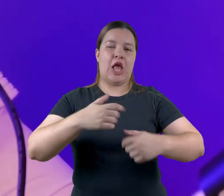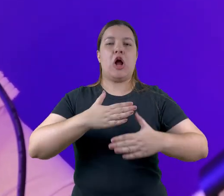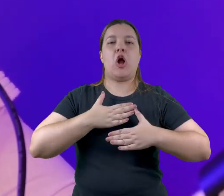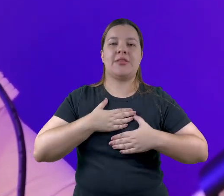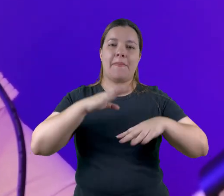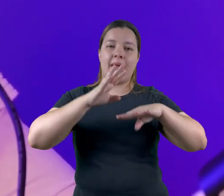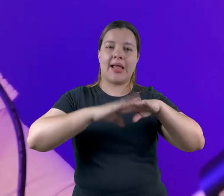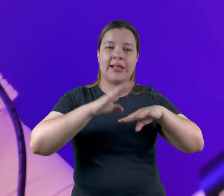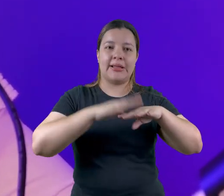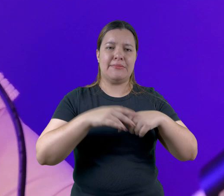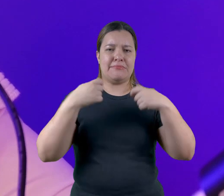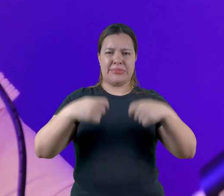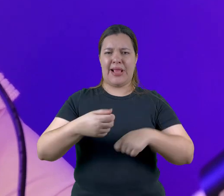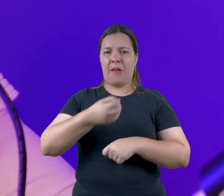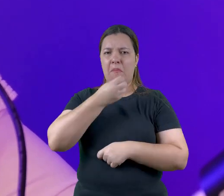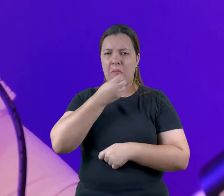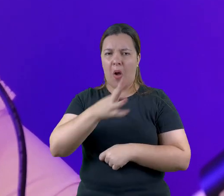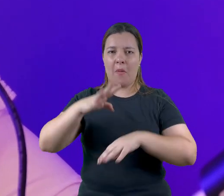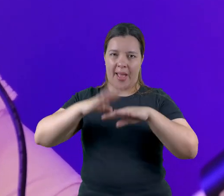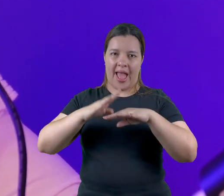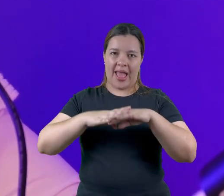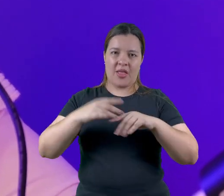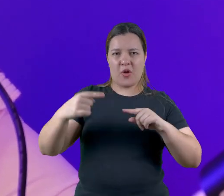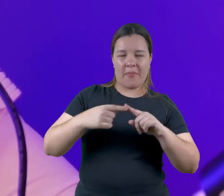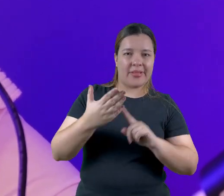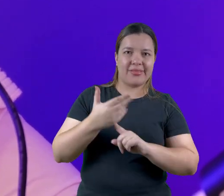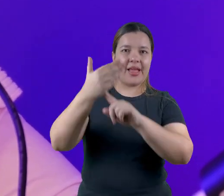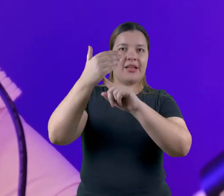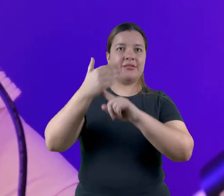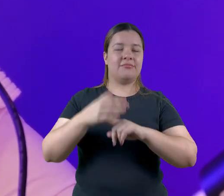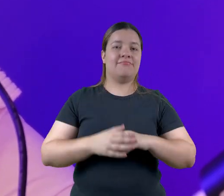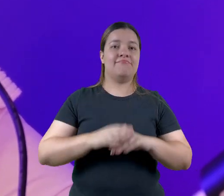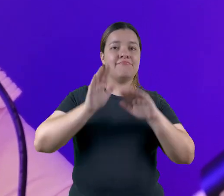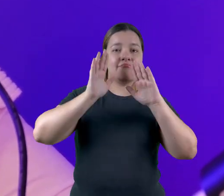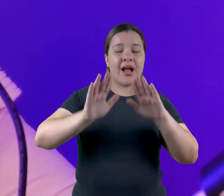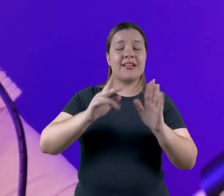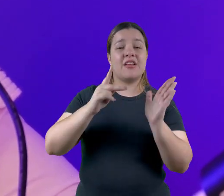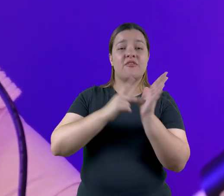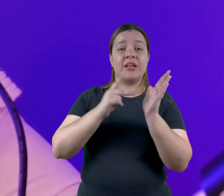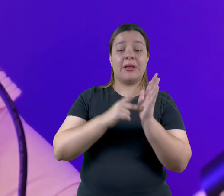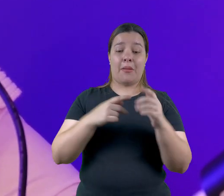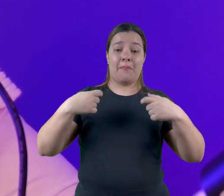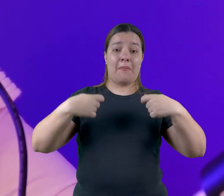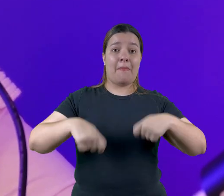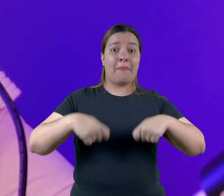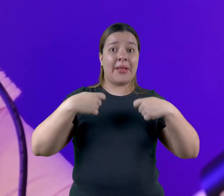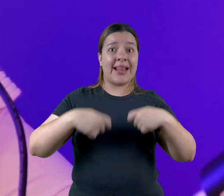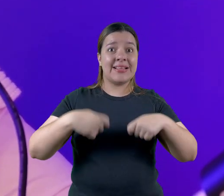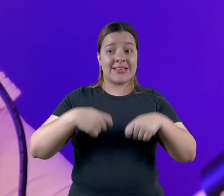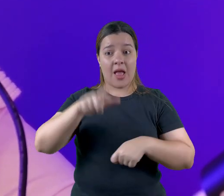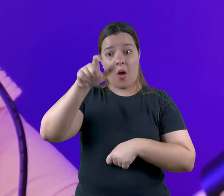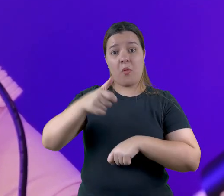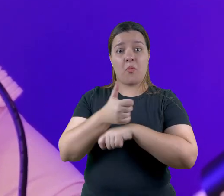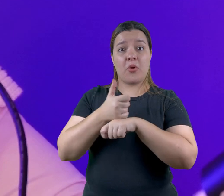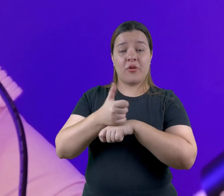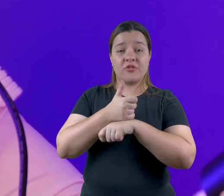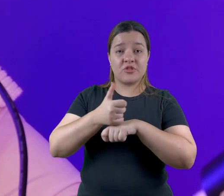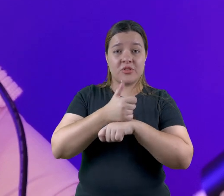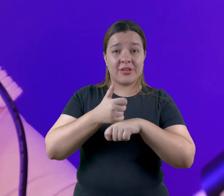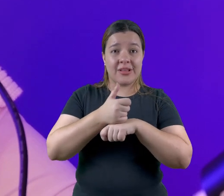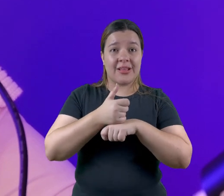que gostar de matemática tem que ir muito bem na matemática eh mas eu digo assim mais até que a gente precisa